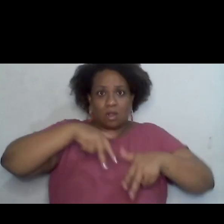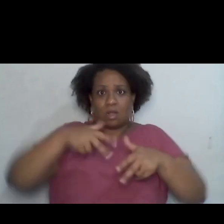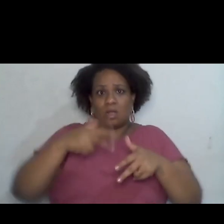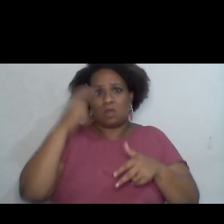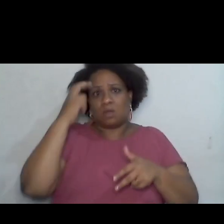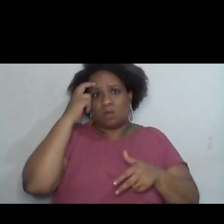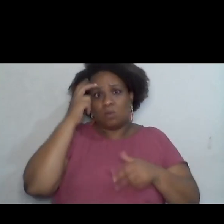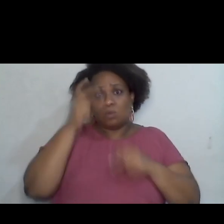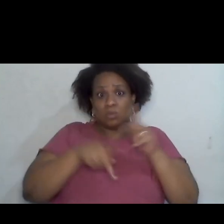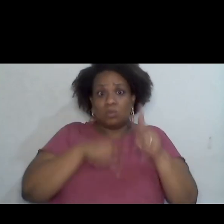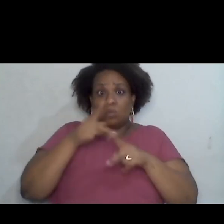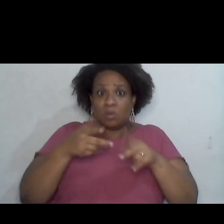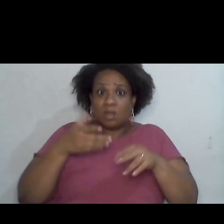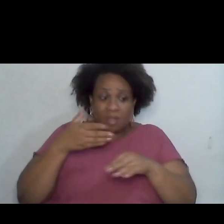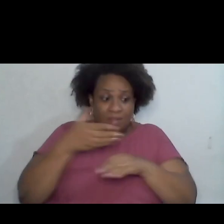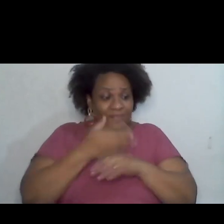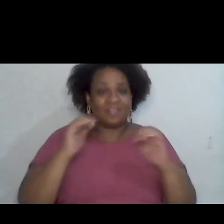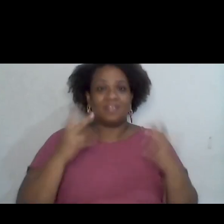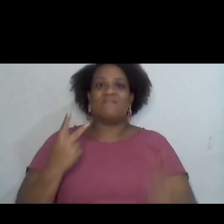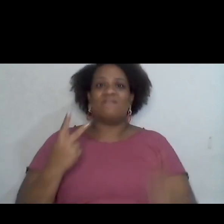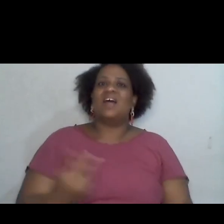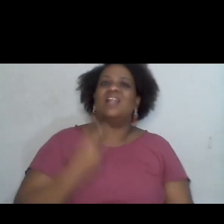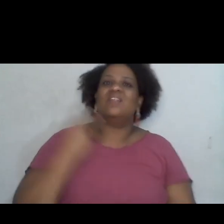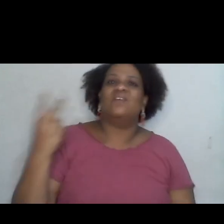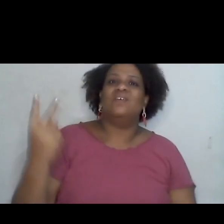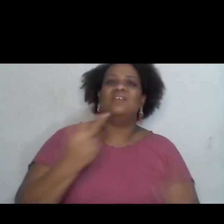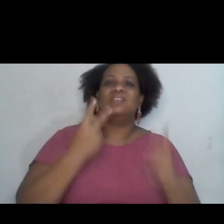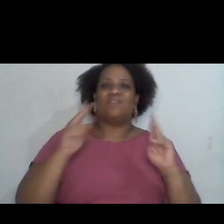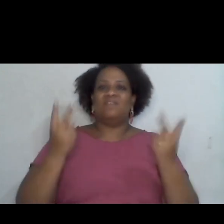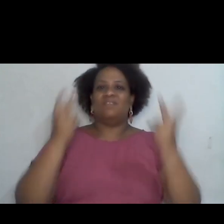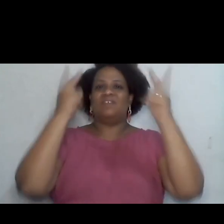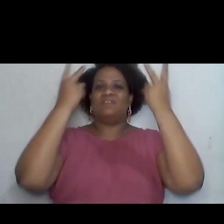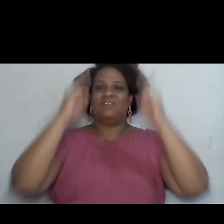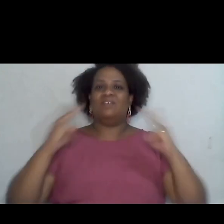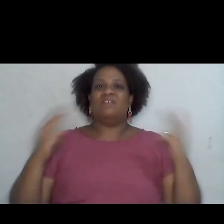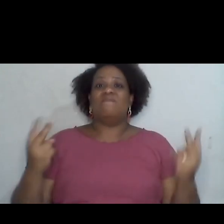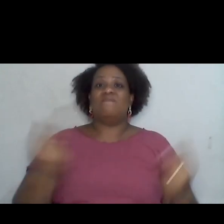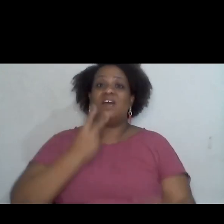entrar nesses eventos para valorizar a cultura popular. A gente também, às vezes, precisa derrubar